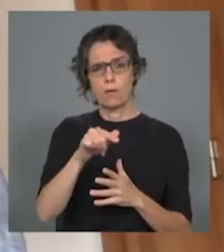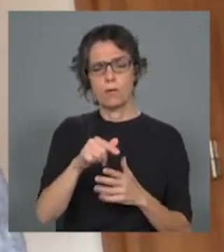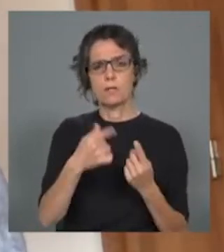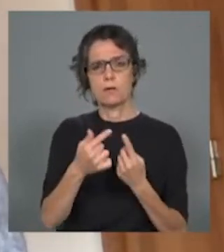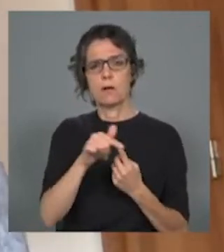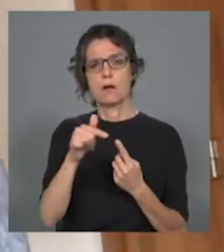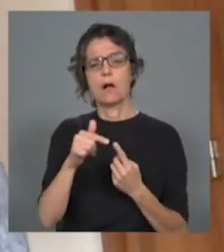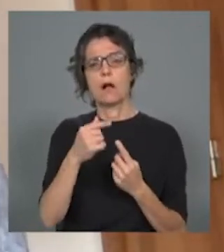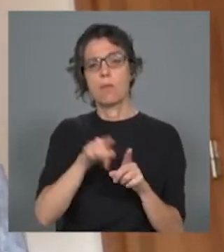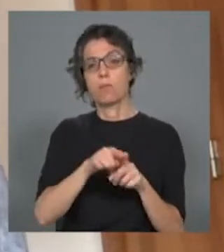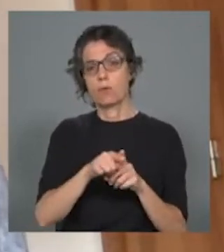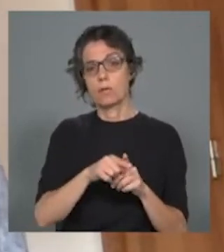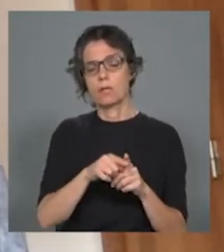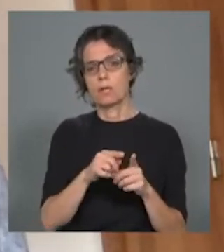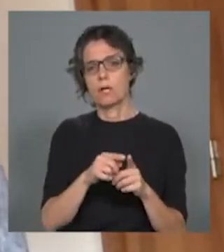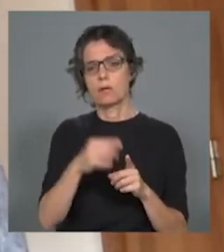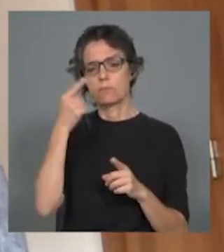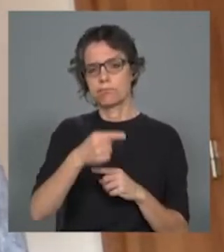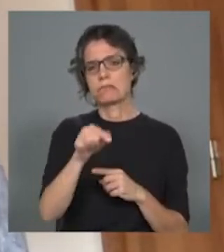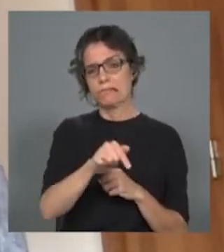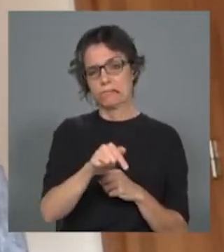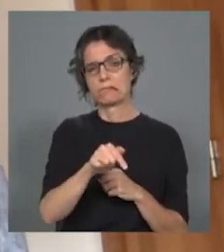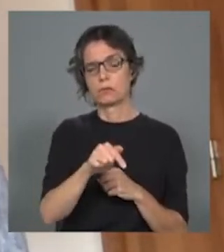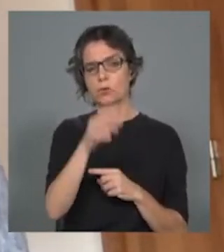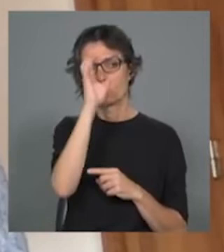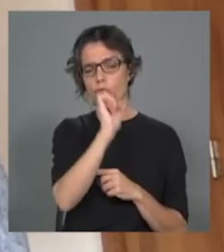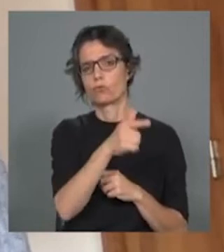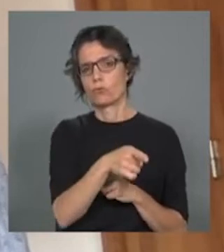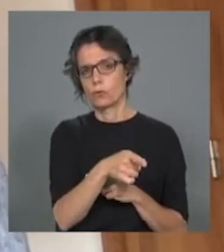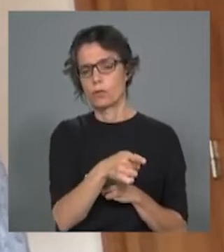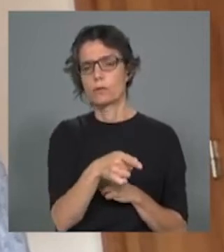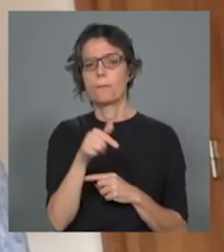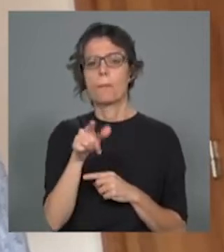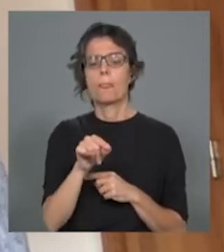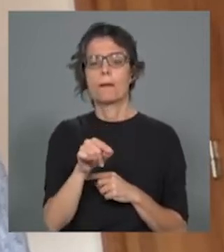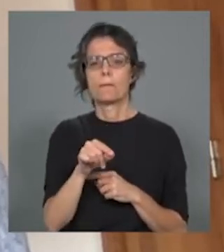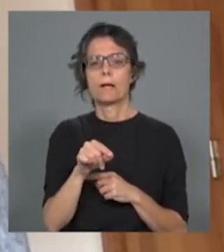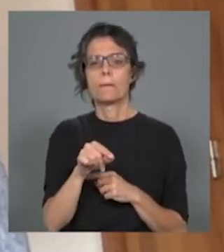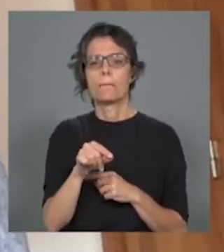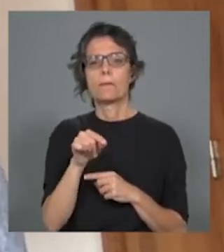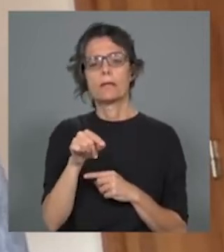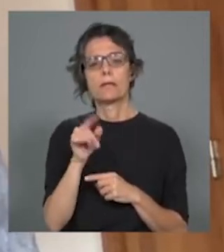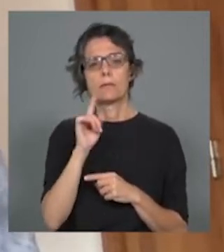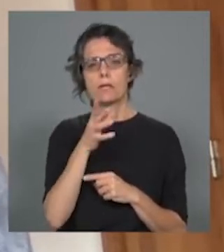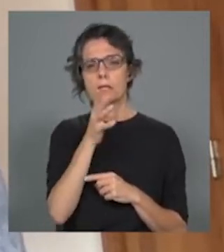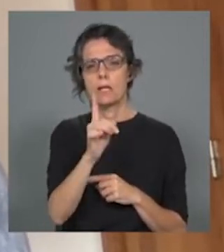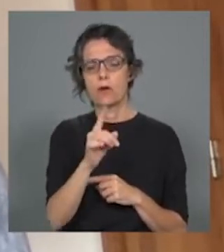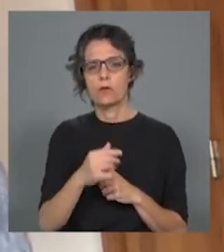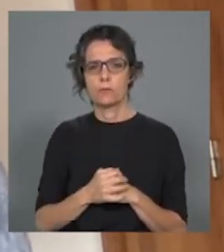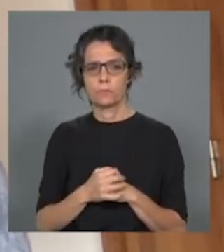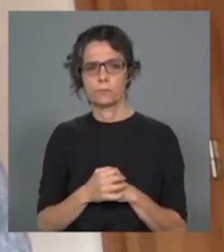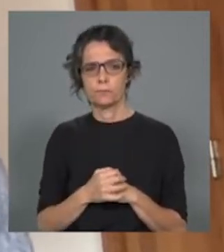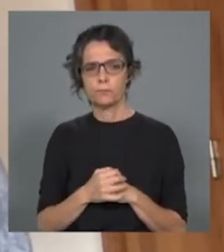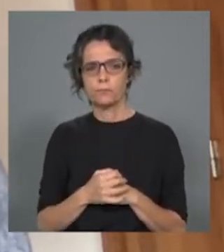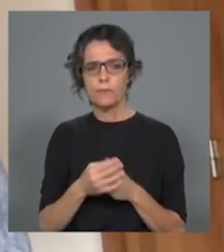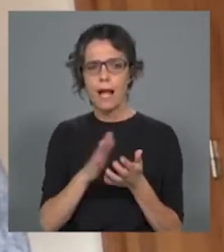poder político, e acho que é importante aqui destacar aquilo que é a verdadeira essência da religião.